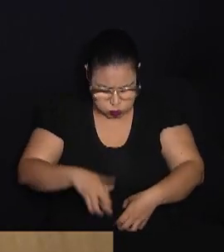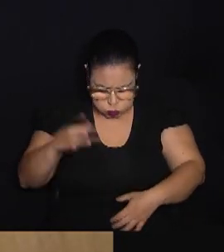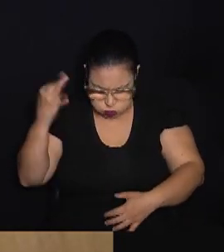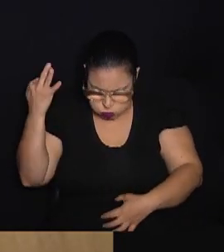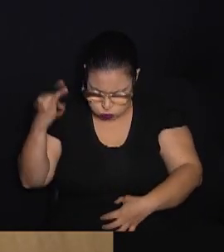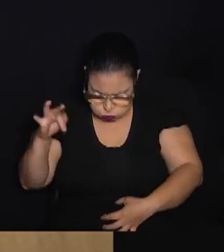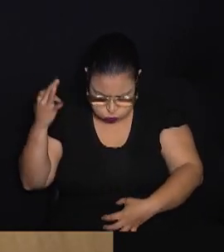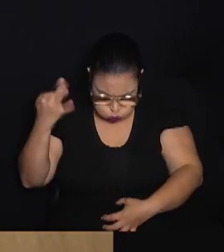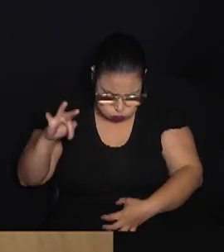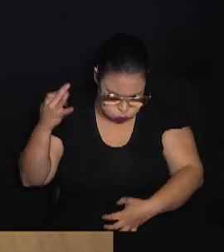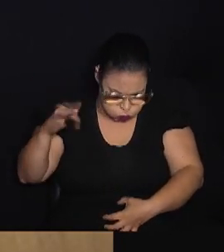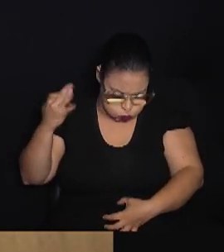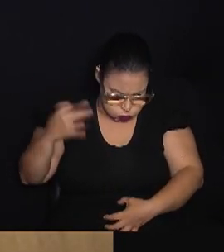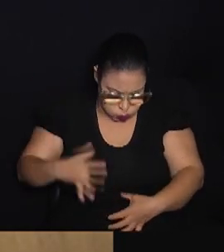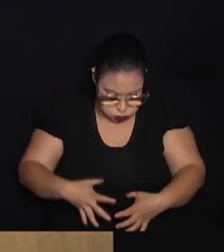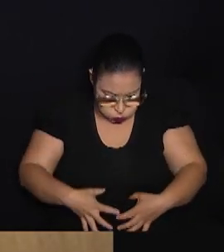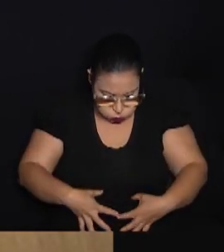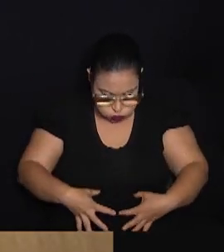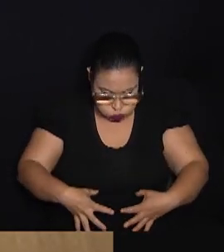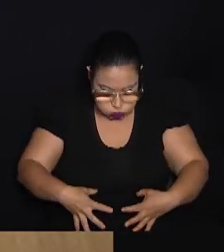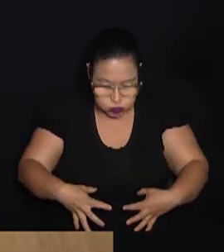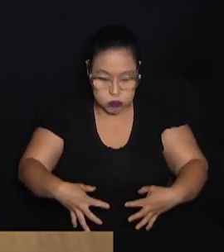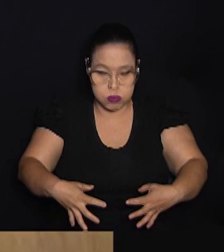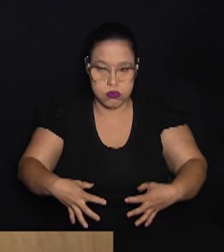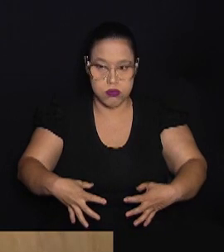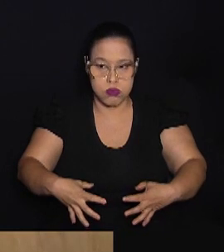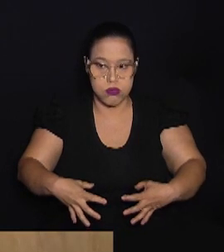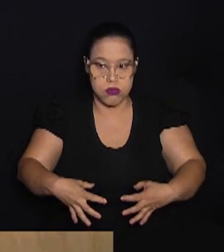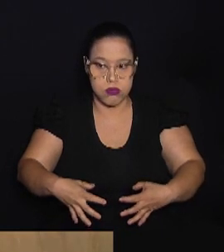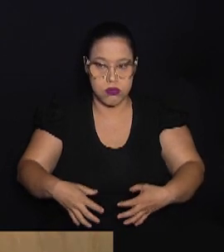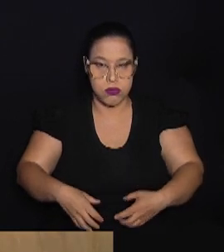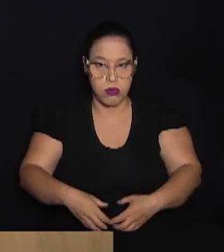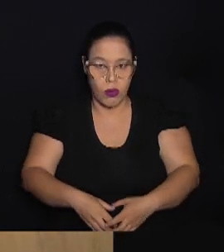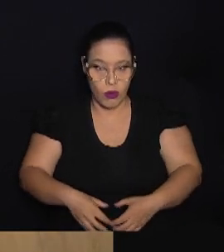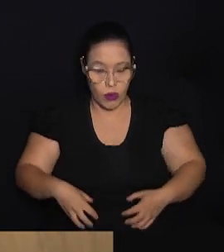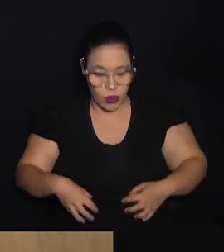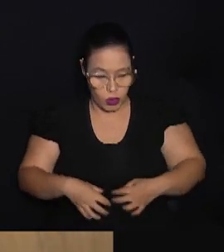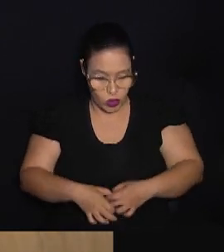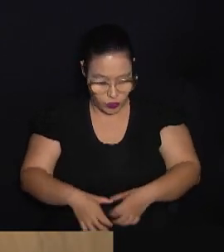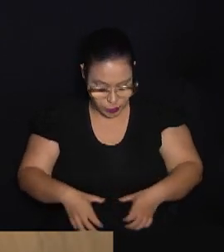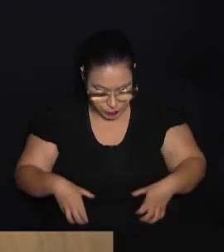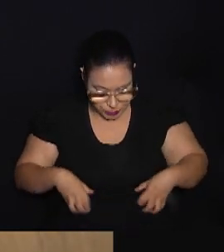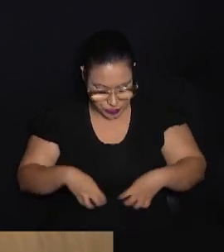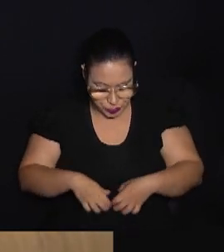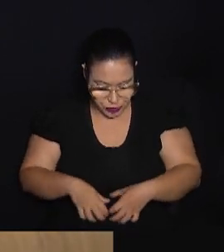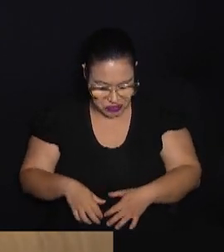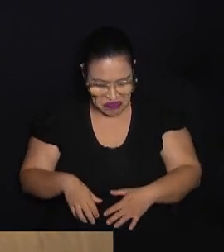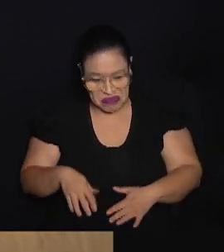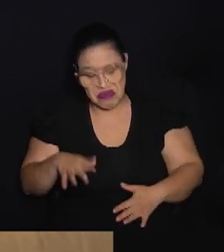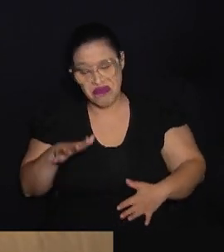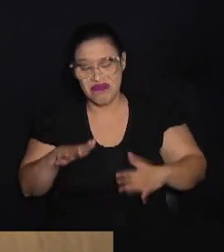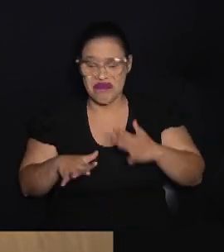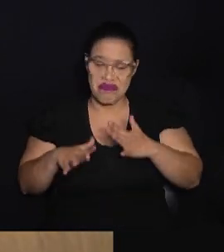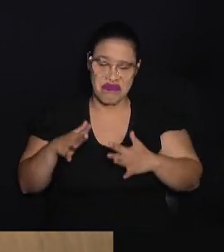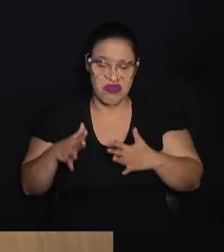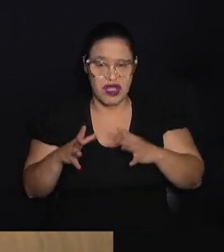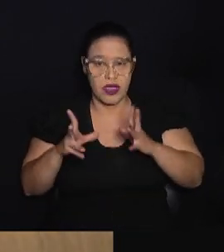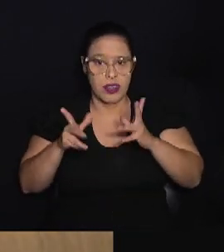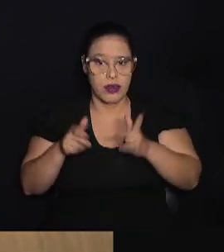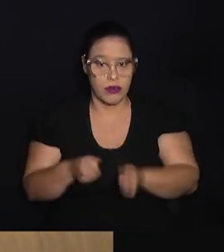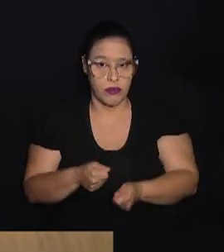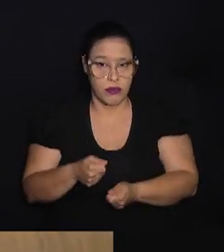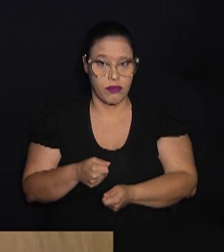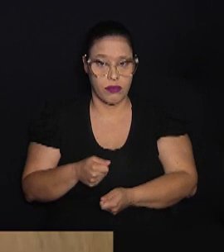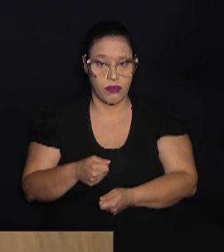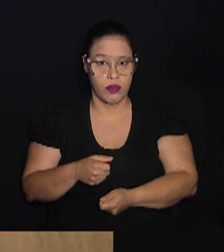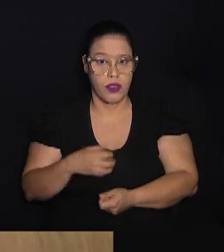um aumento do volume abdominal, uma alteração do ritmo intestinal. São sintomas um pouco inespecíficos, mas toda paciente que está